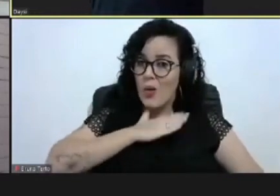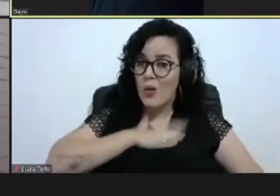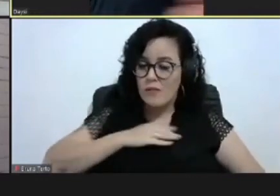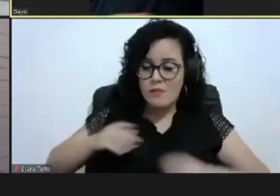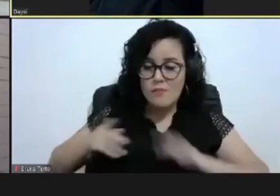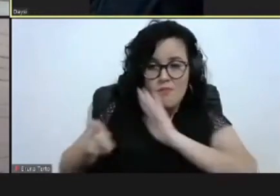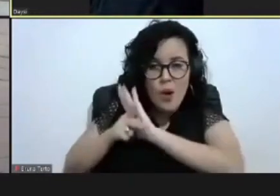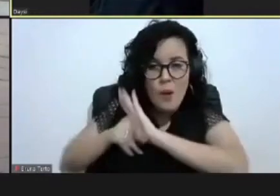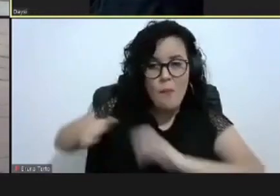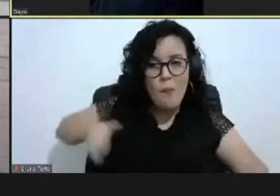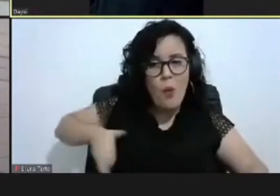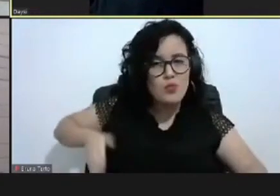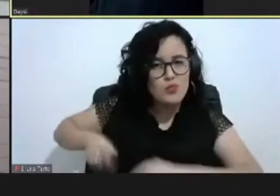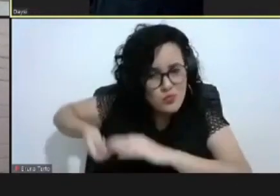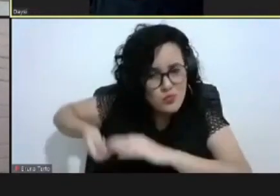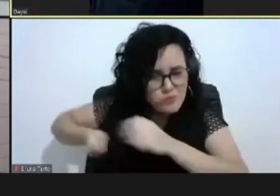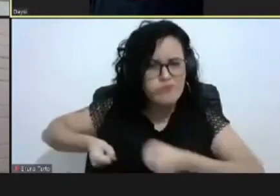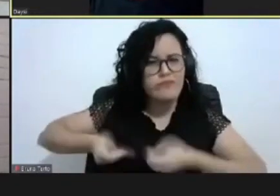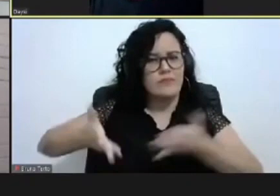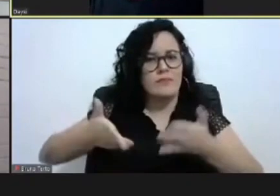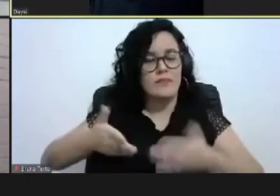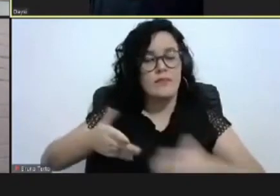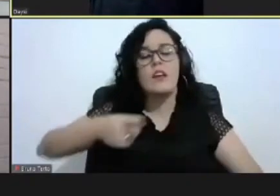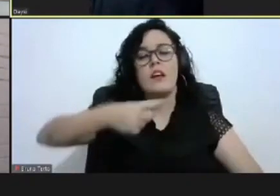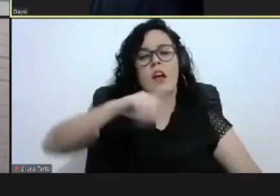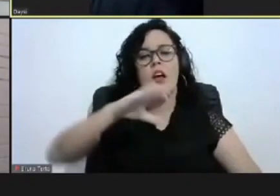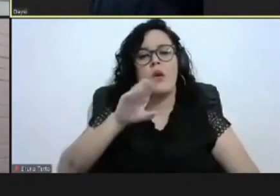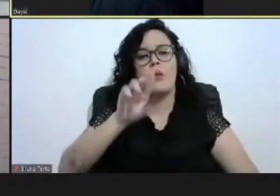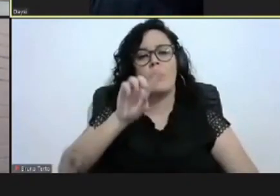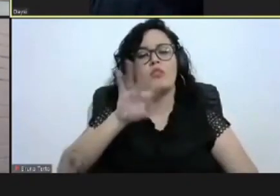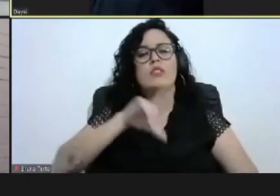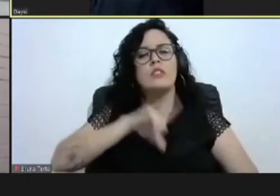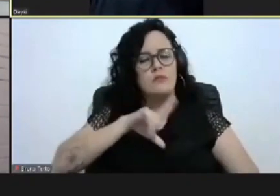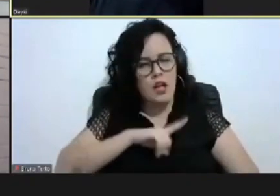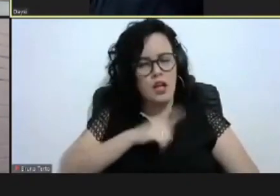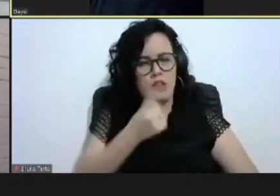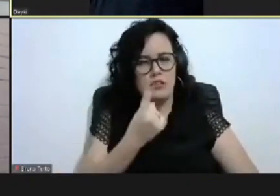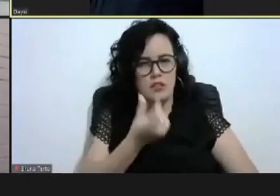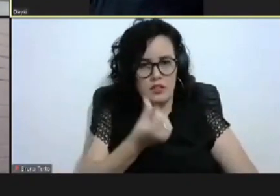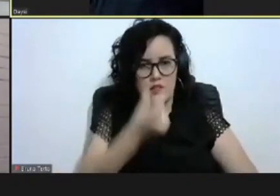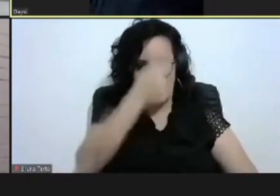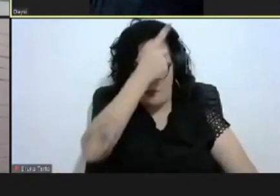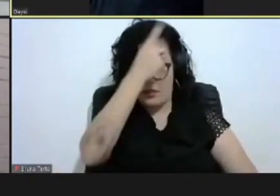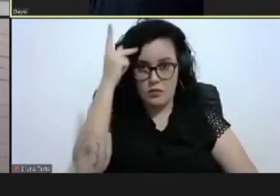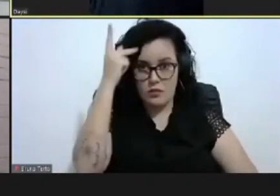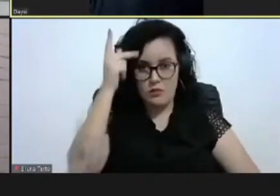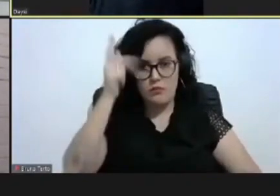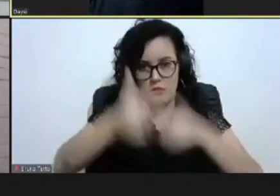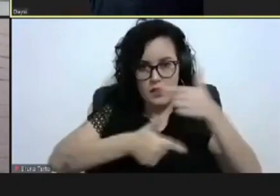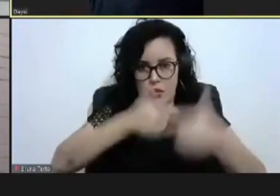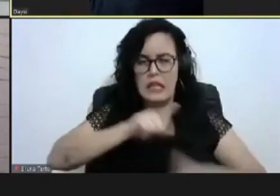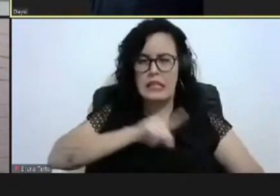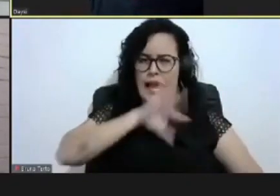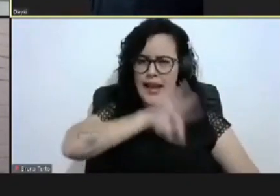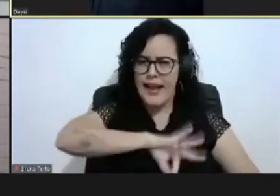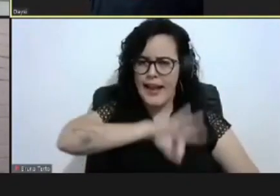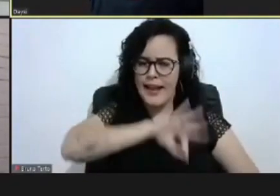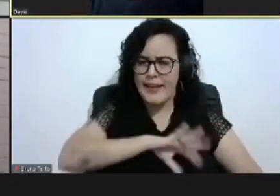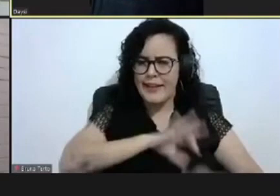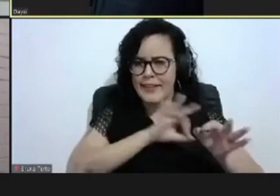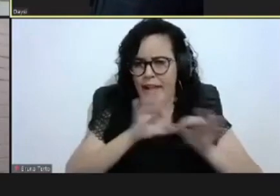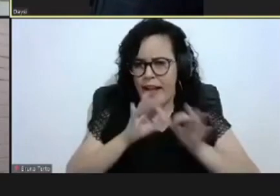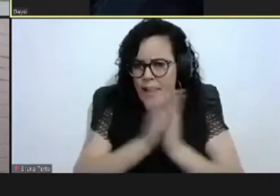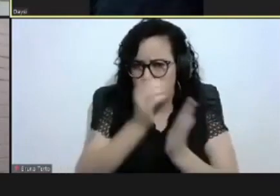E outra coisa, a CUT tem 16 funcionários, todo mundo recebe religiosamente dentro do... Nunca